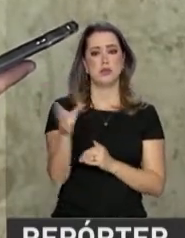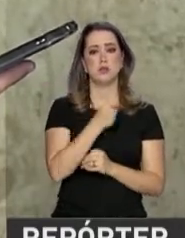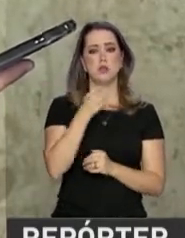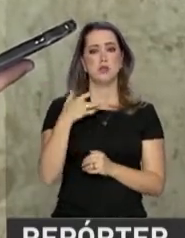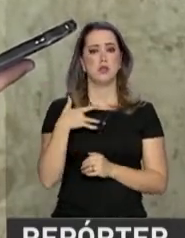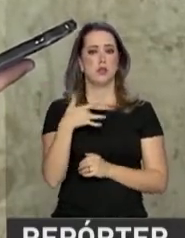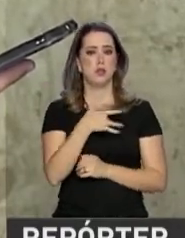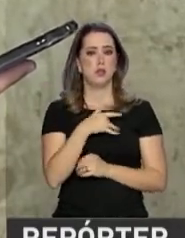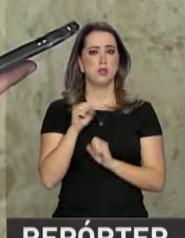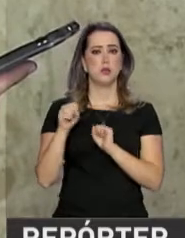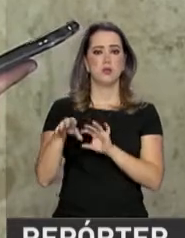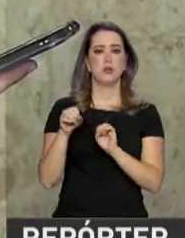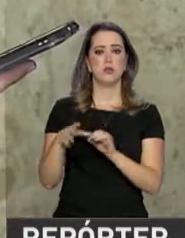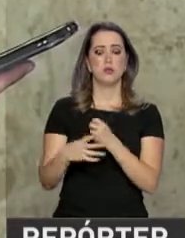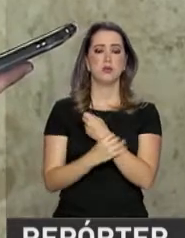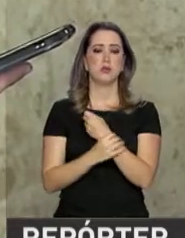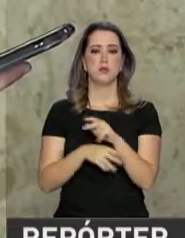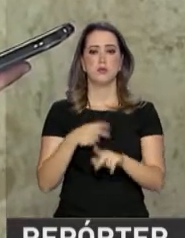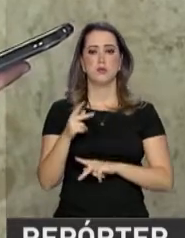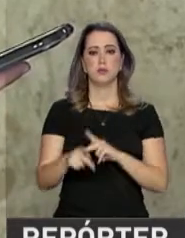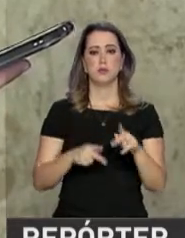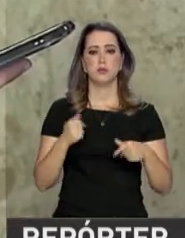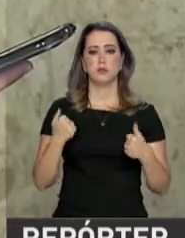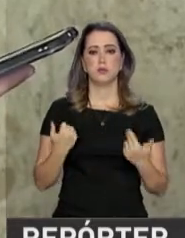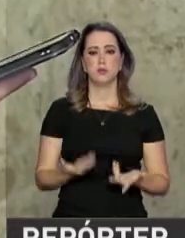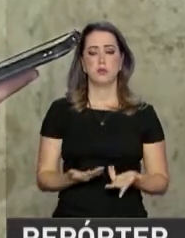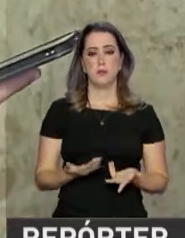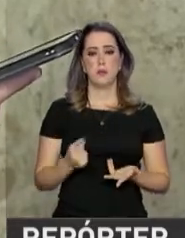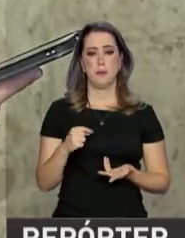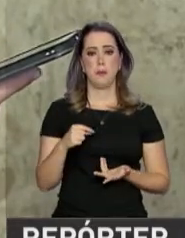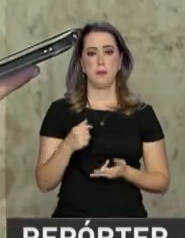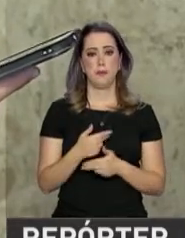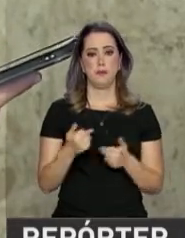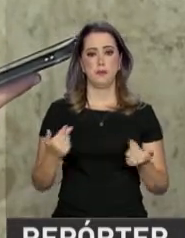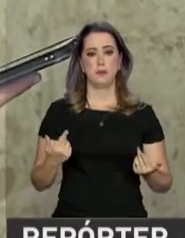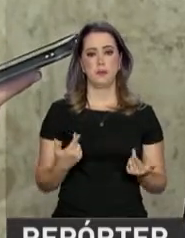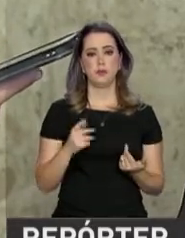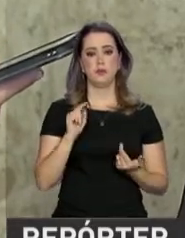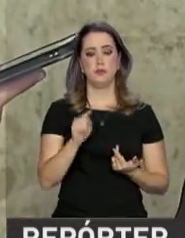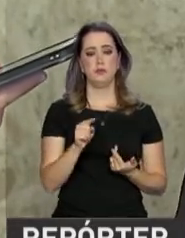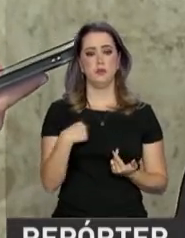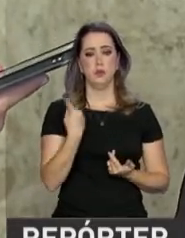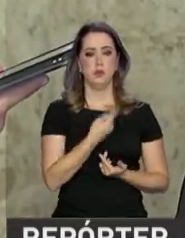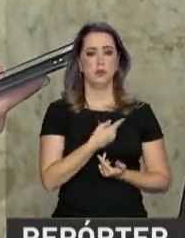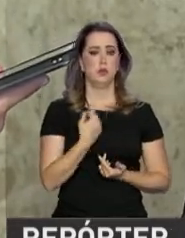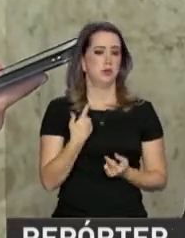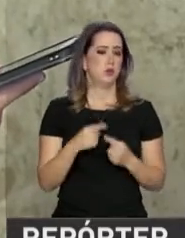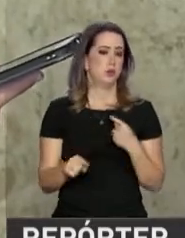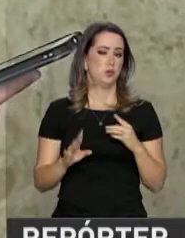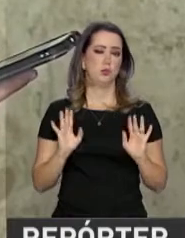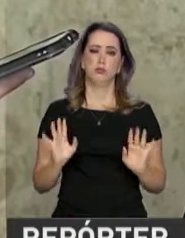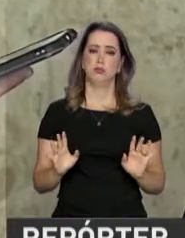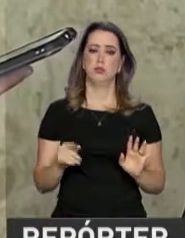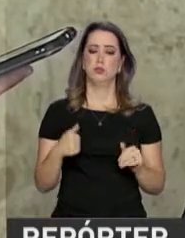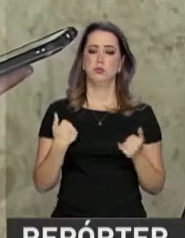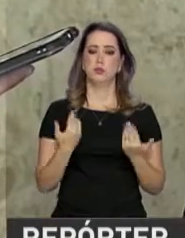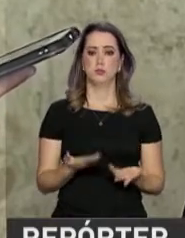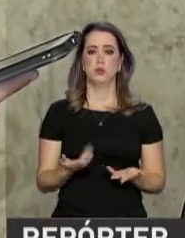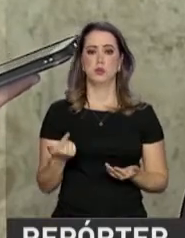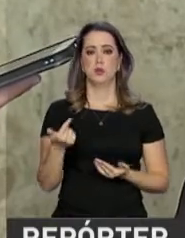da segurança pública é o corpo que esta é uma coisa com a qual nós não concordamos por isso